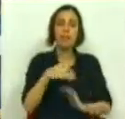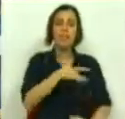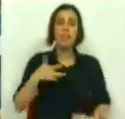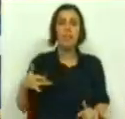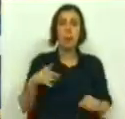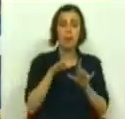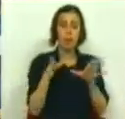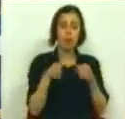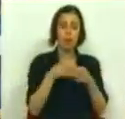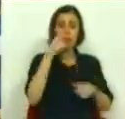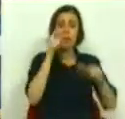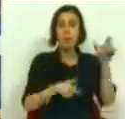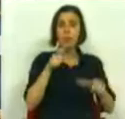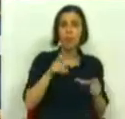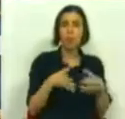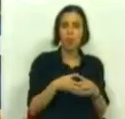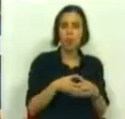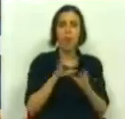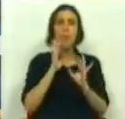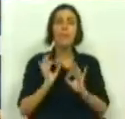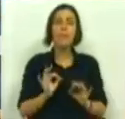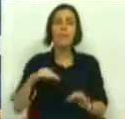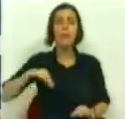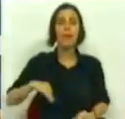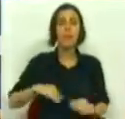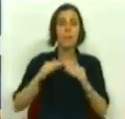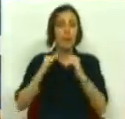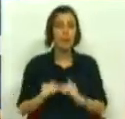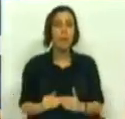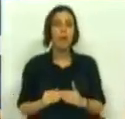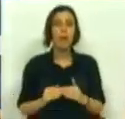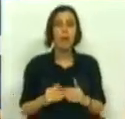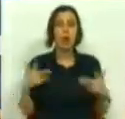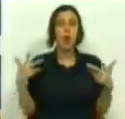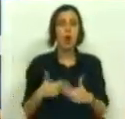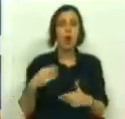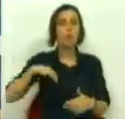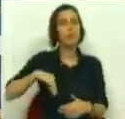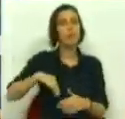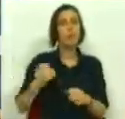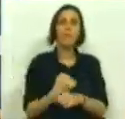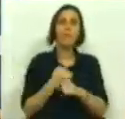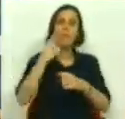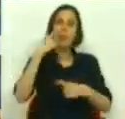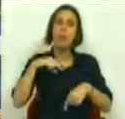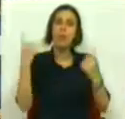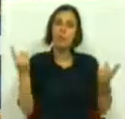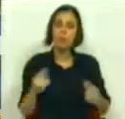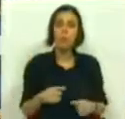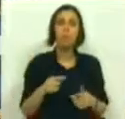saúde para este segmento da população, preserva os rendimentos mais baixos dos cortes remuneratórios na função